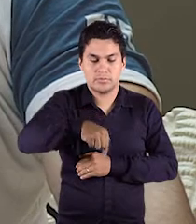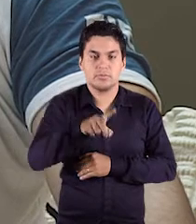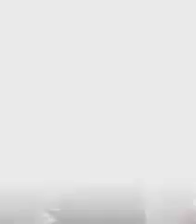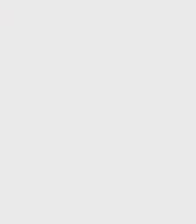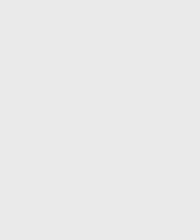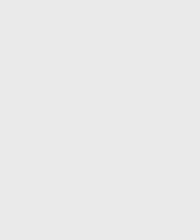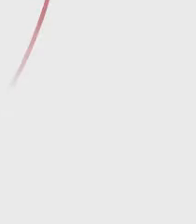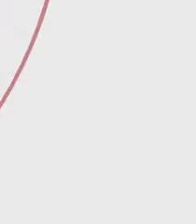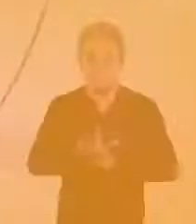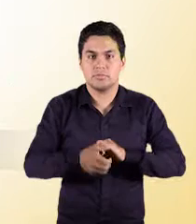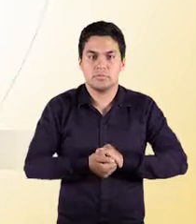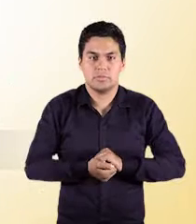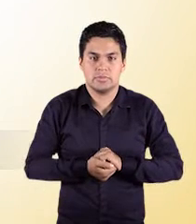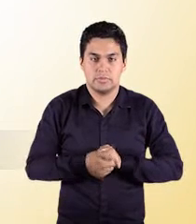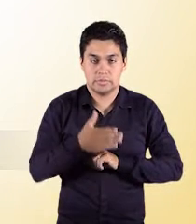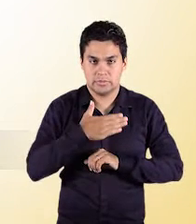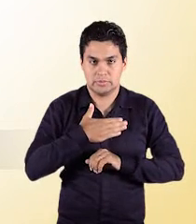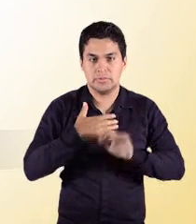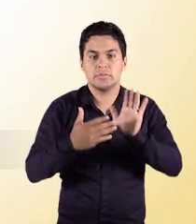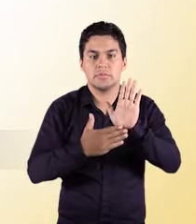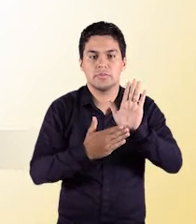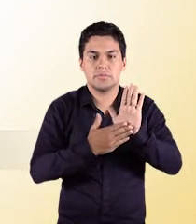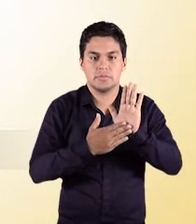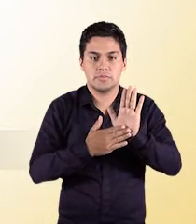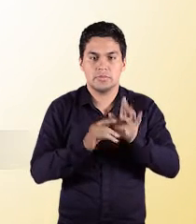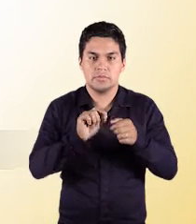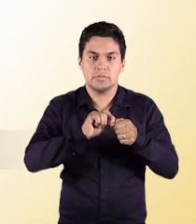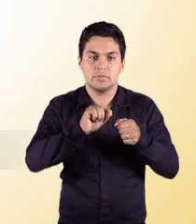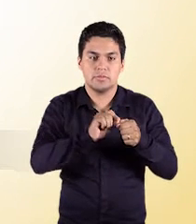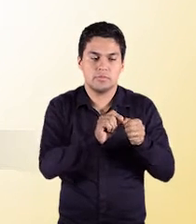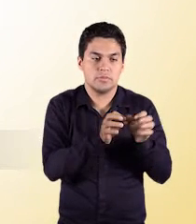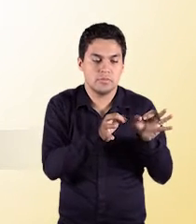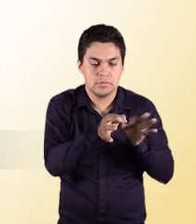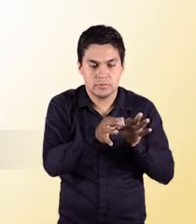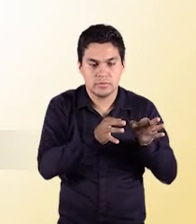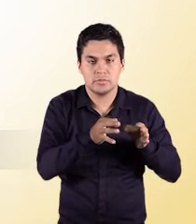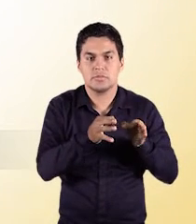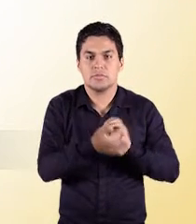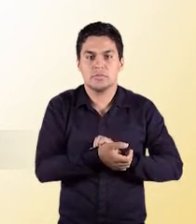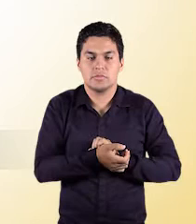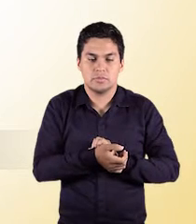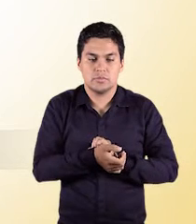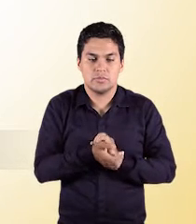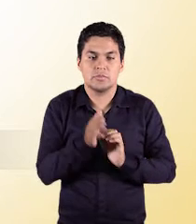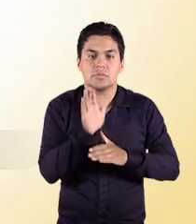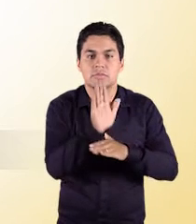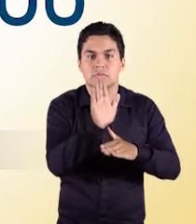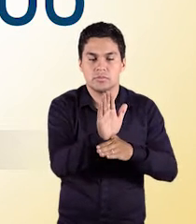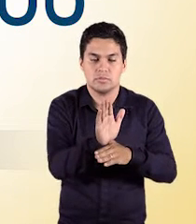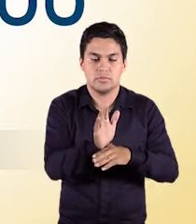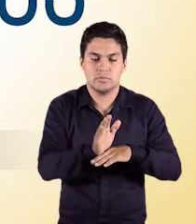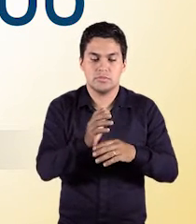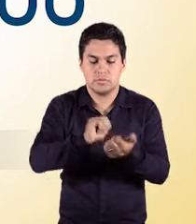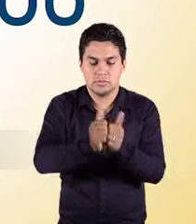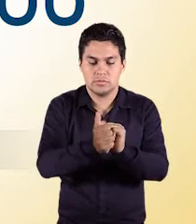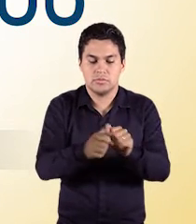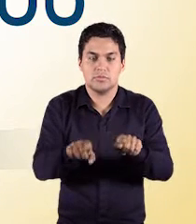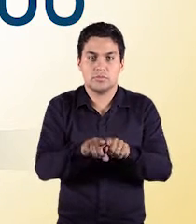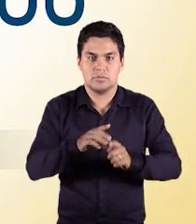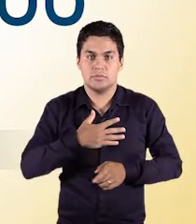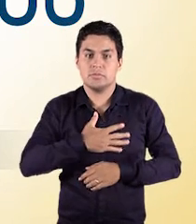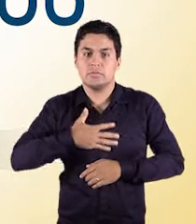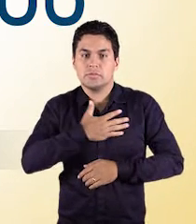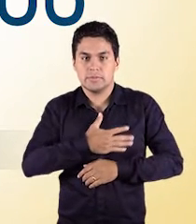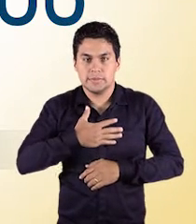mesmo. Em nossa gestão, vamos criar o Fundo de Incentivo ao Esporte e Lazer, que vai captar recursos